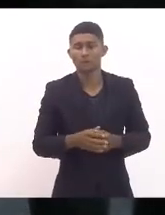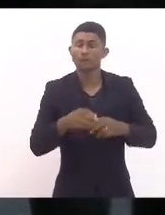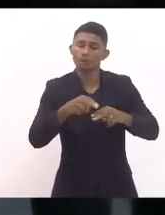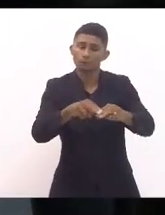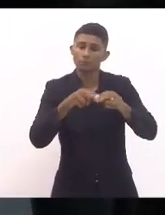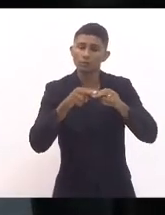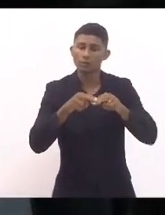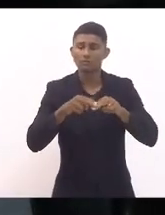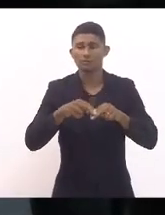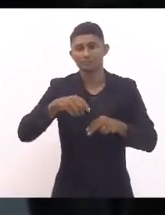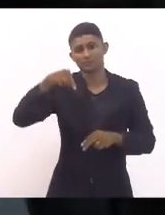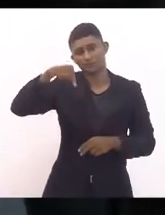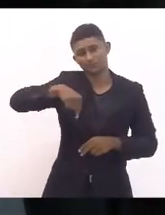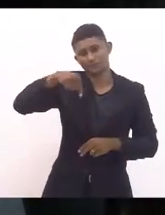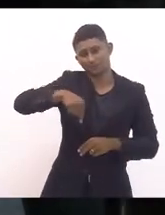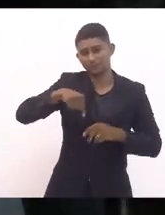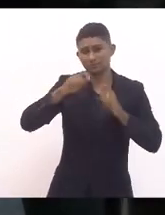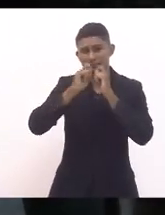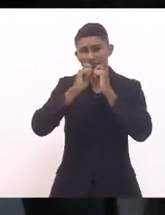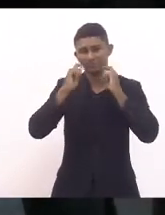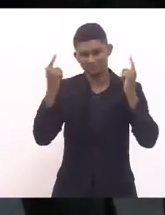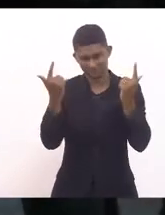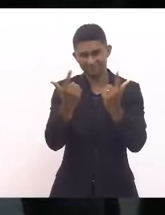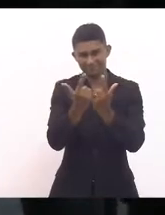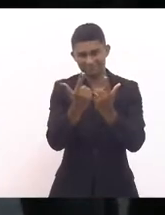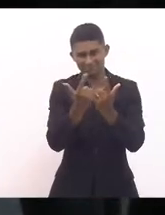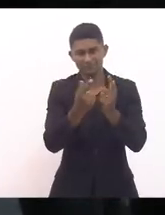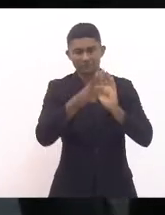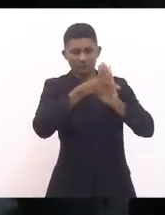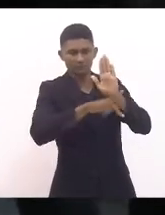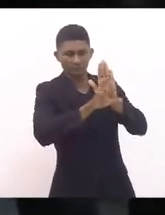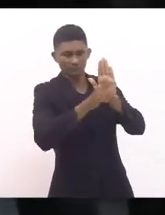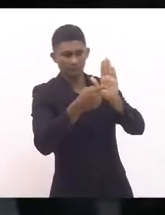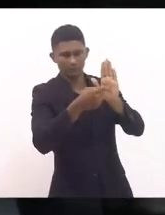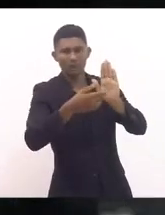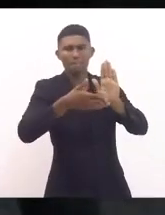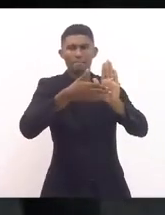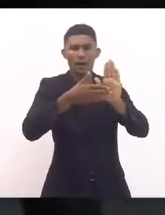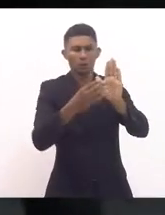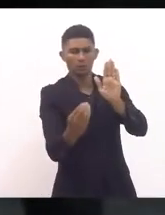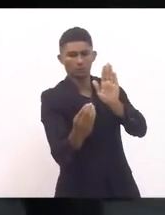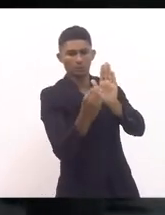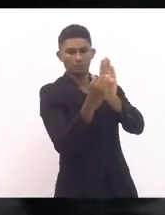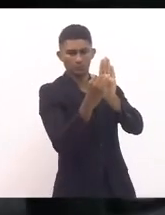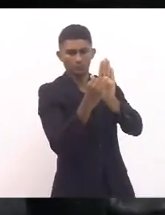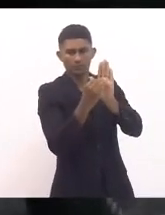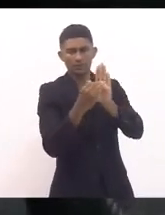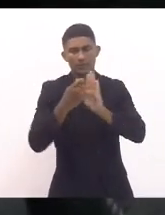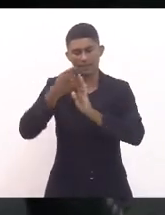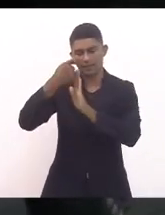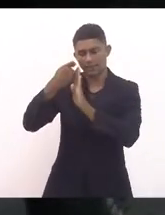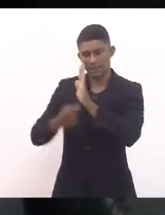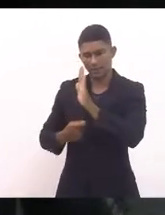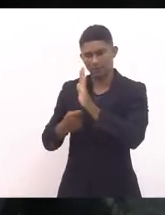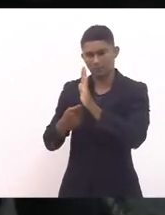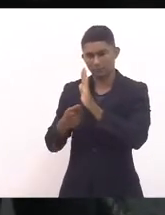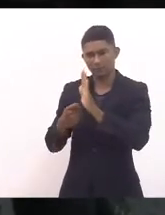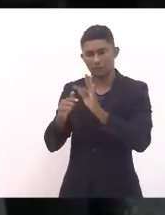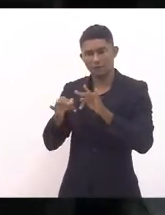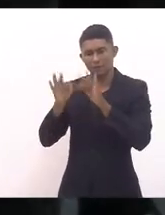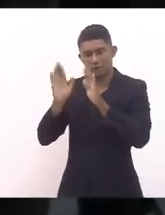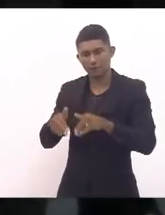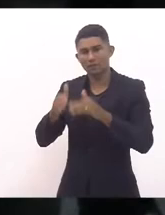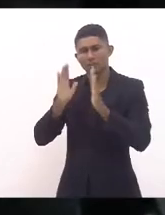legislativo, quando vem a pauta, a redação final assim emendada, já